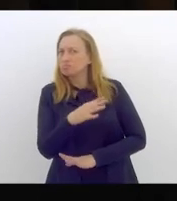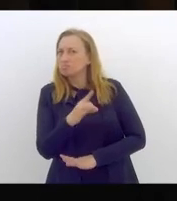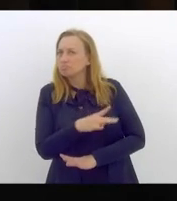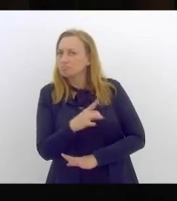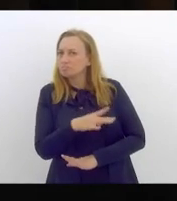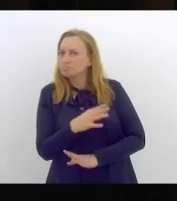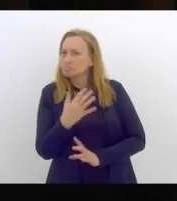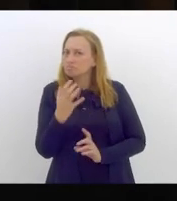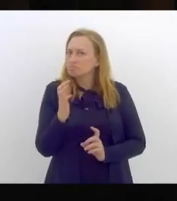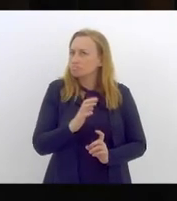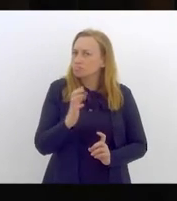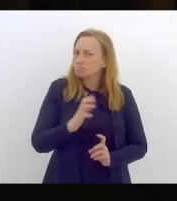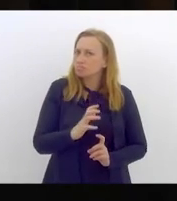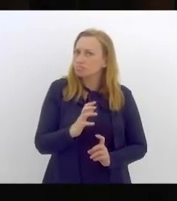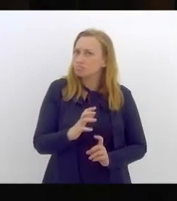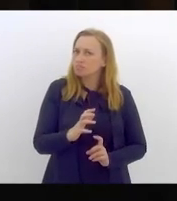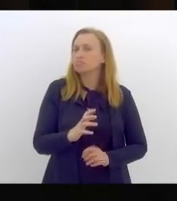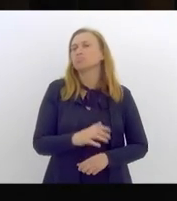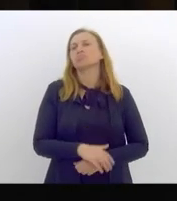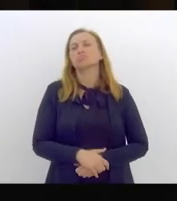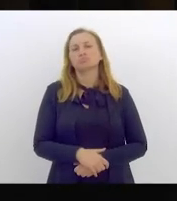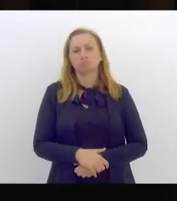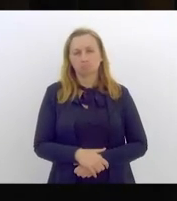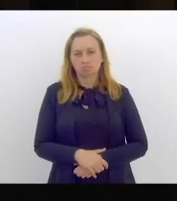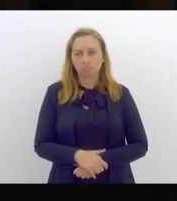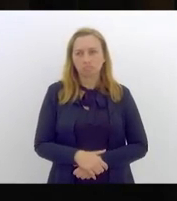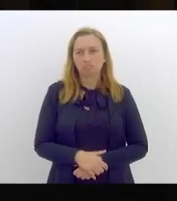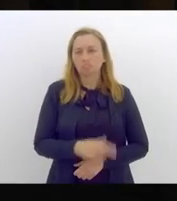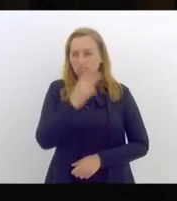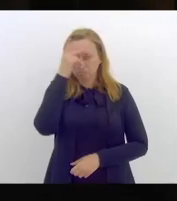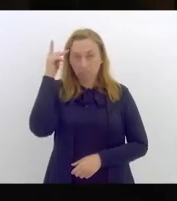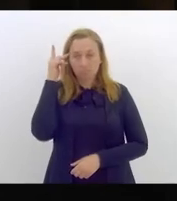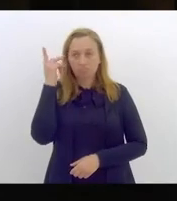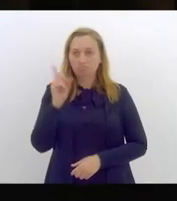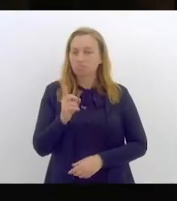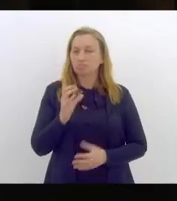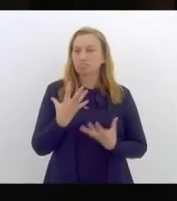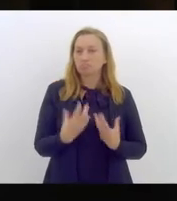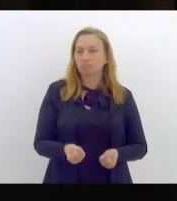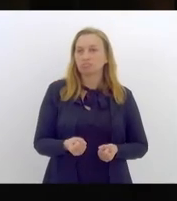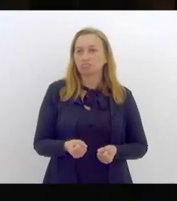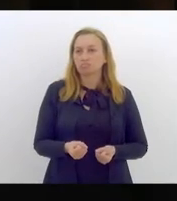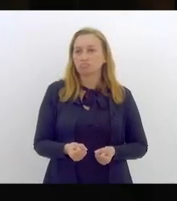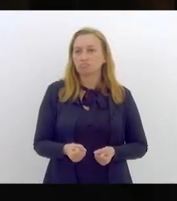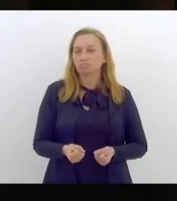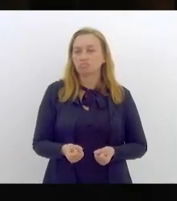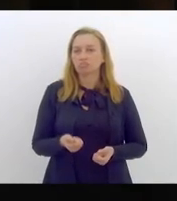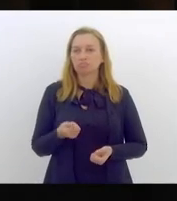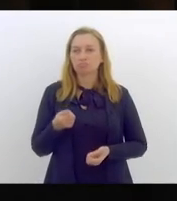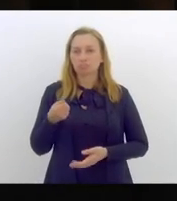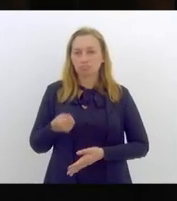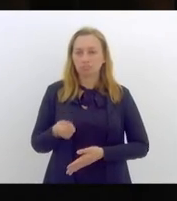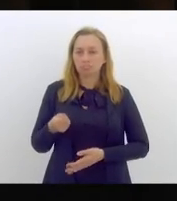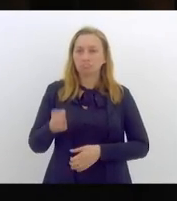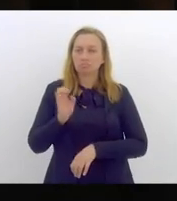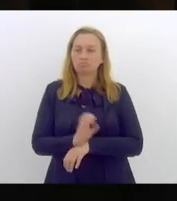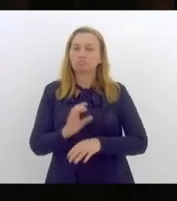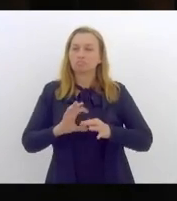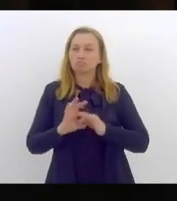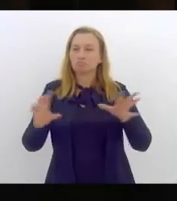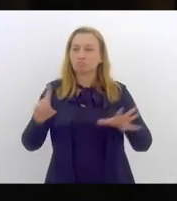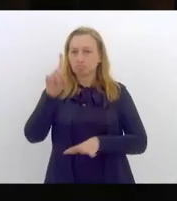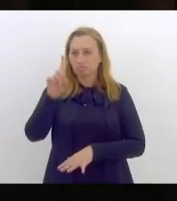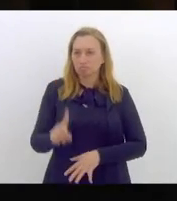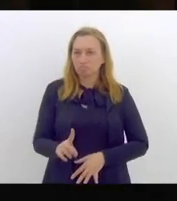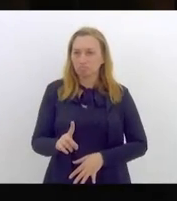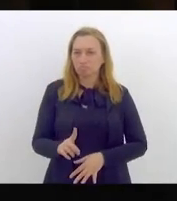das ameaças e da intransigência dessas pessoas que não aceitam que a autoridade e o Estado Democrático de